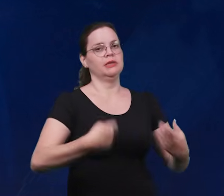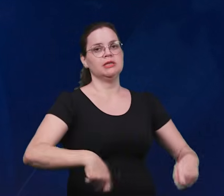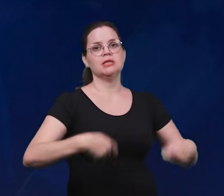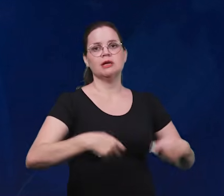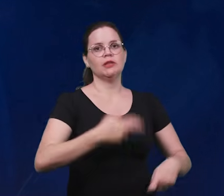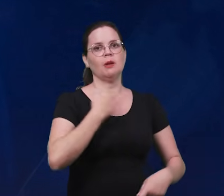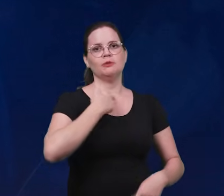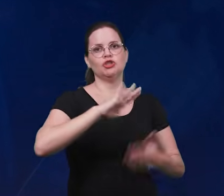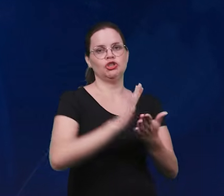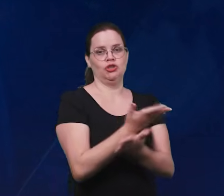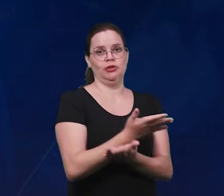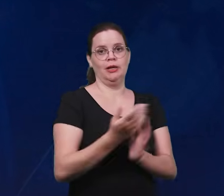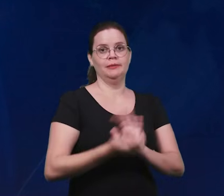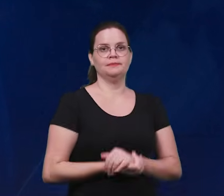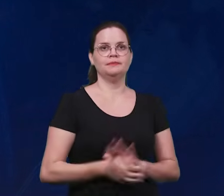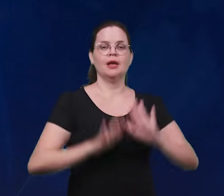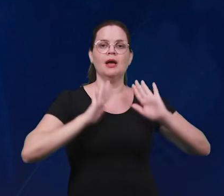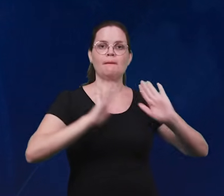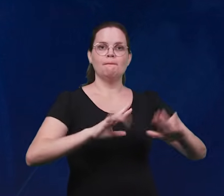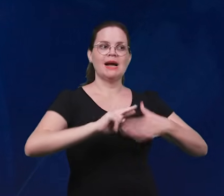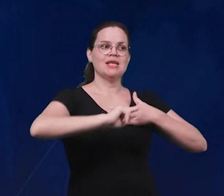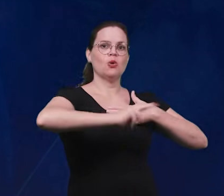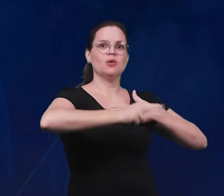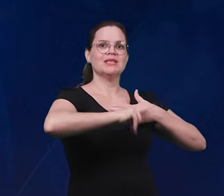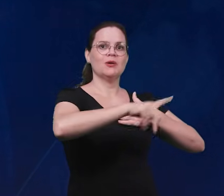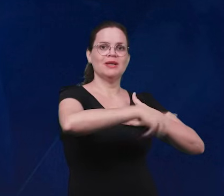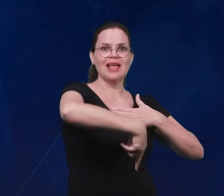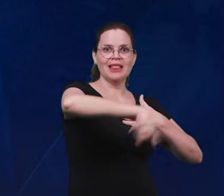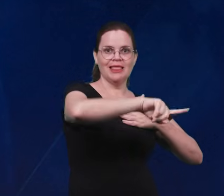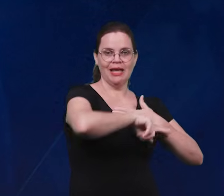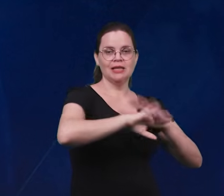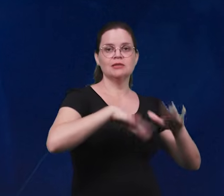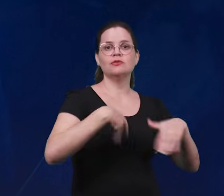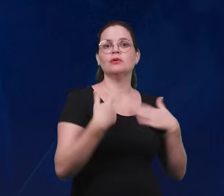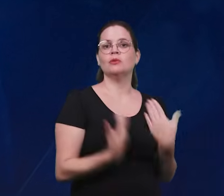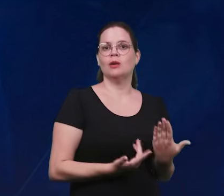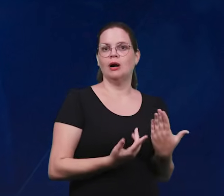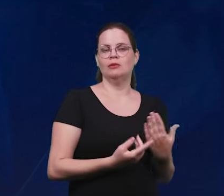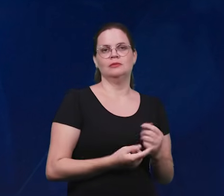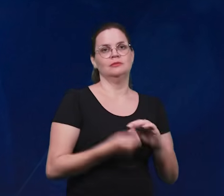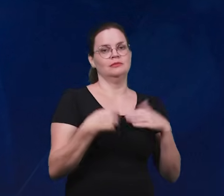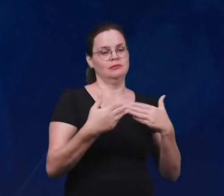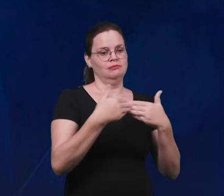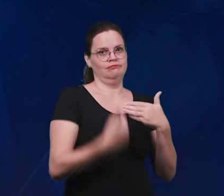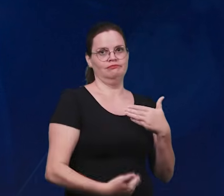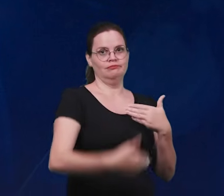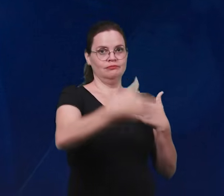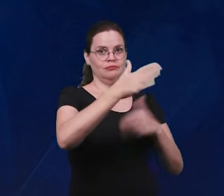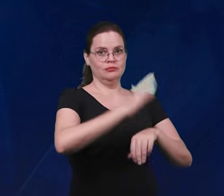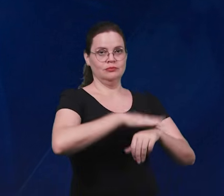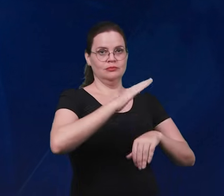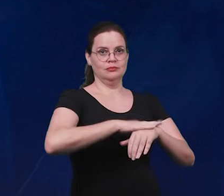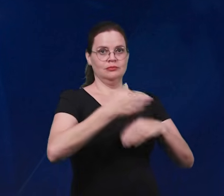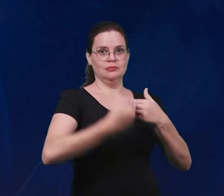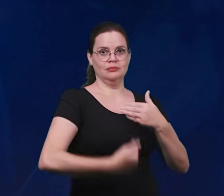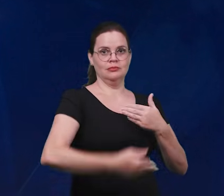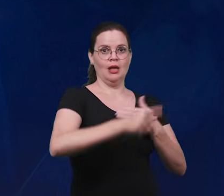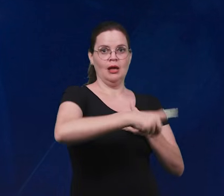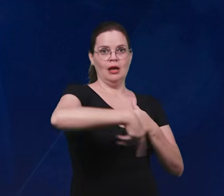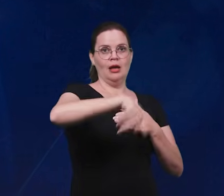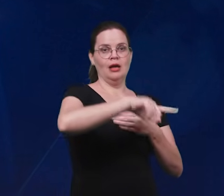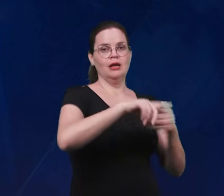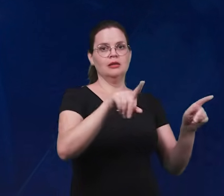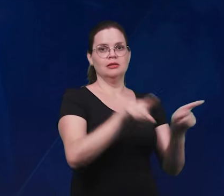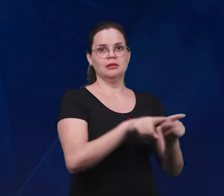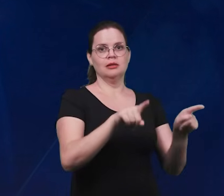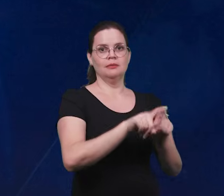Assim, como consequência do engano praticado pelos gibeonitas, a partir daquele momento, eles passariam